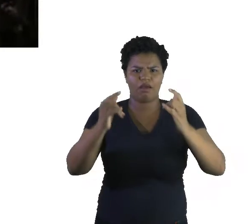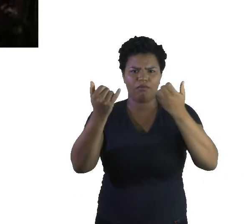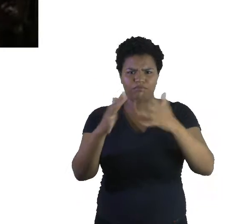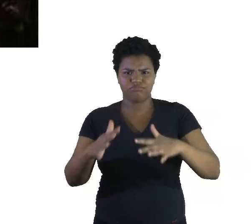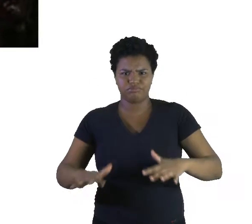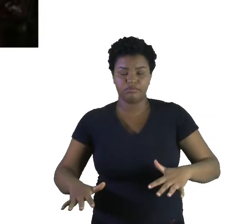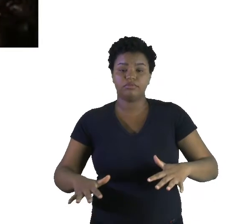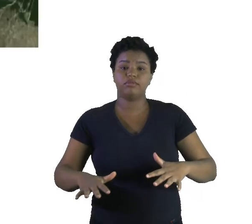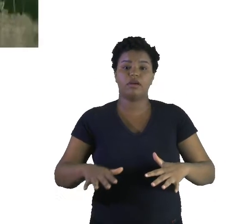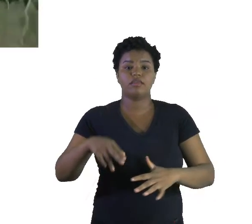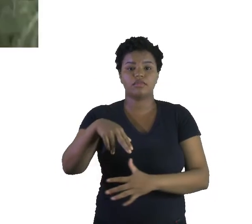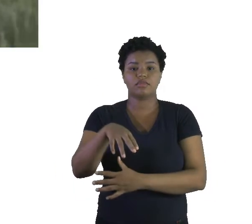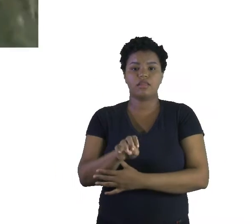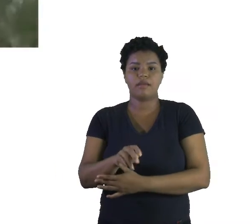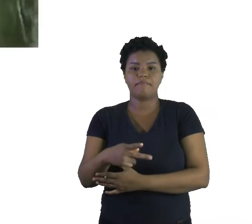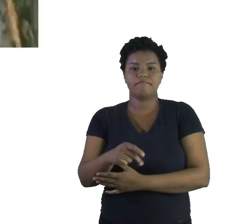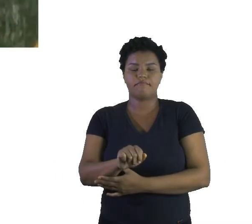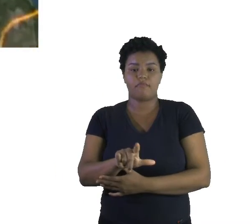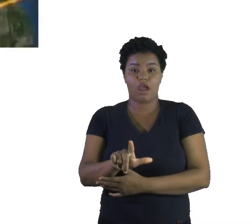pessoas morreram.